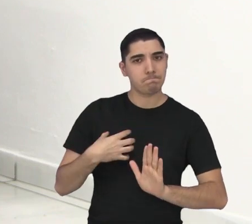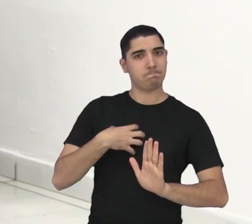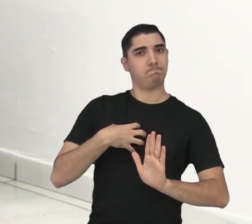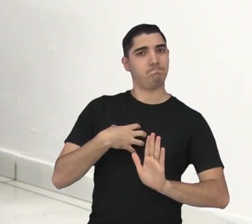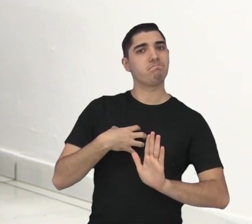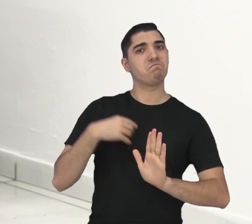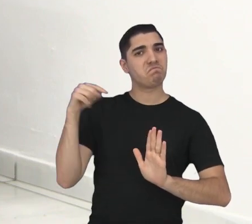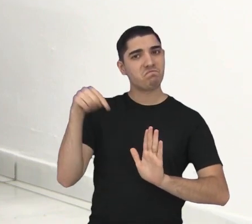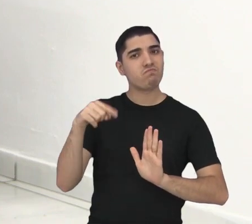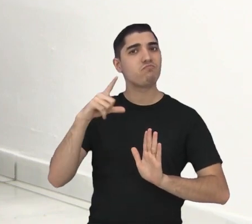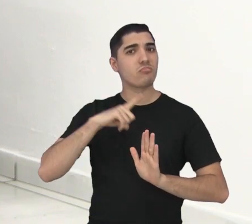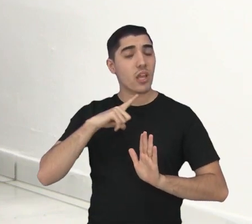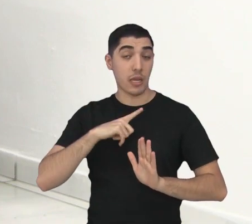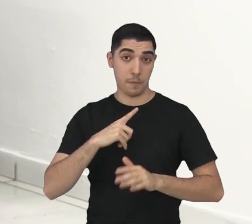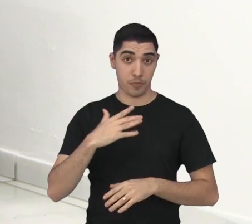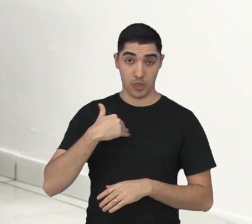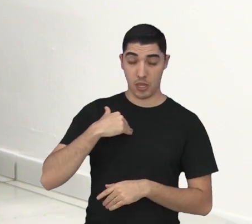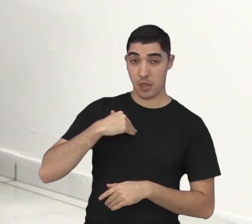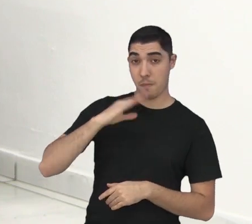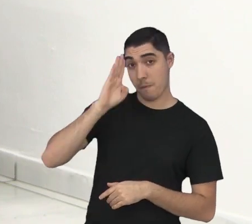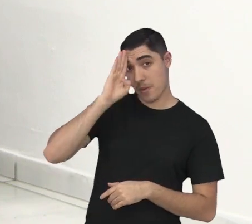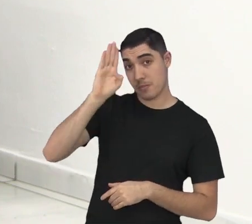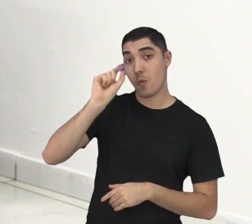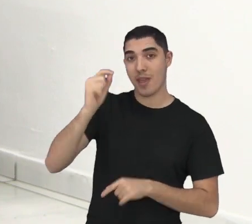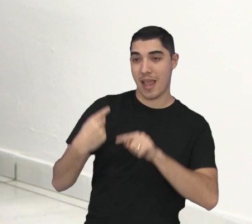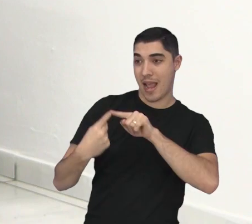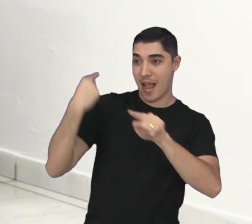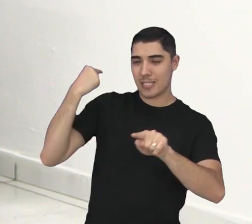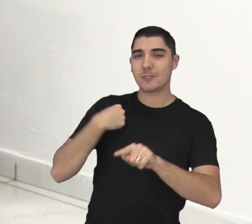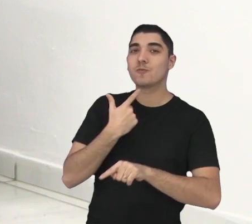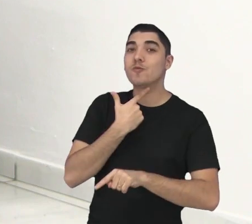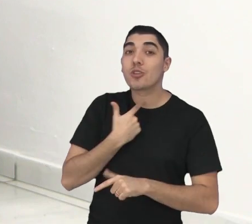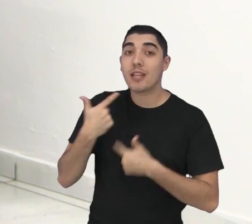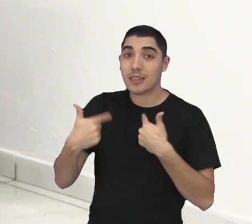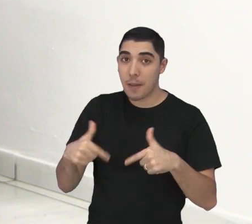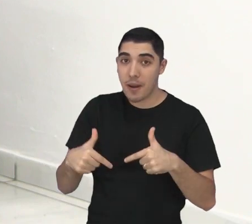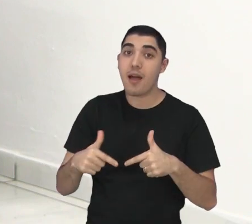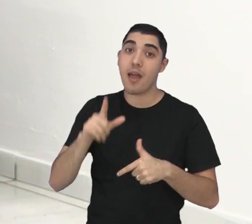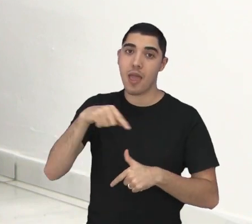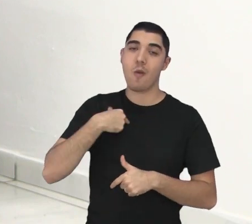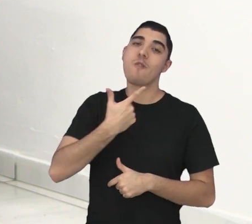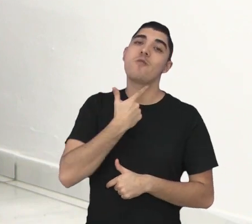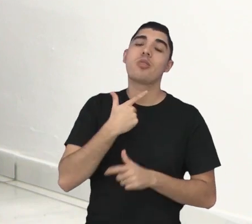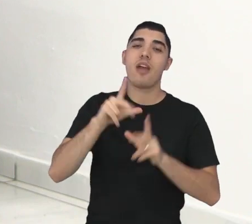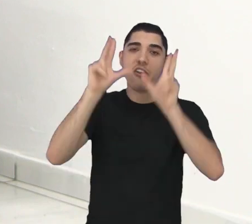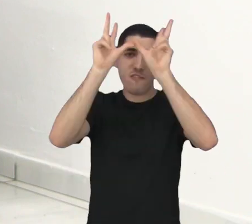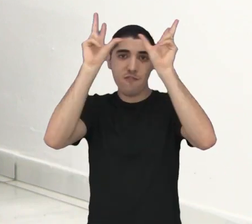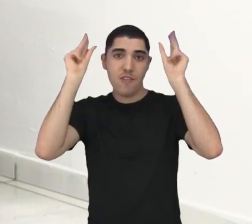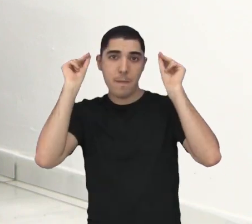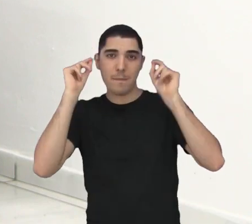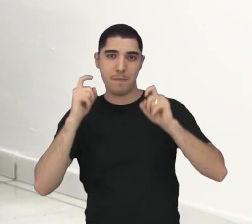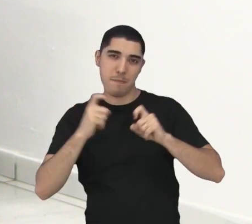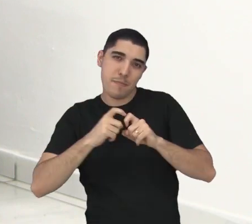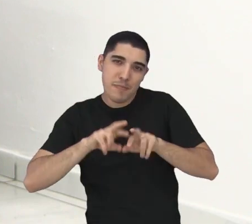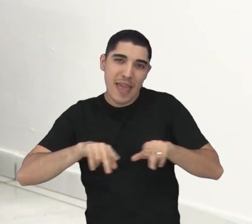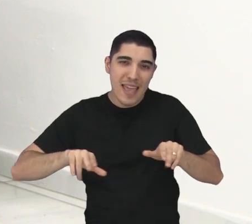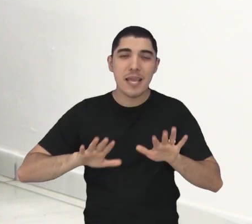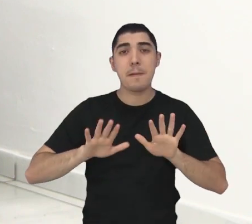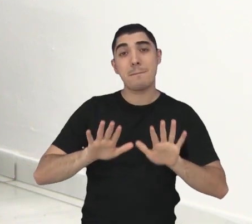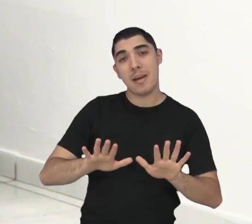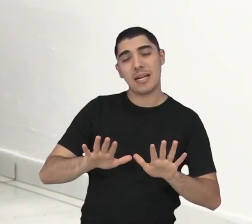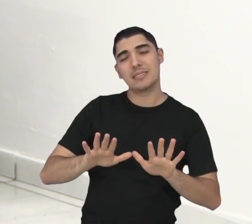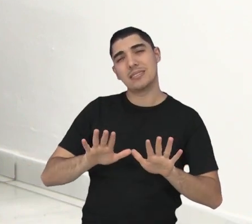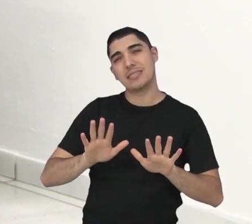dentro do serviço social. Primeiramente, a minha área que antes eu queria trabalhar eu queria ser enfermeira,